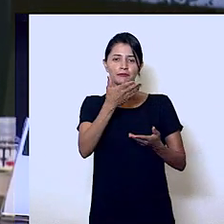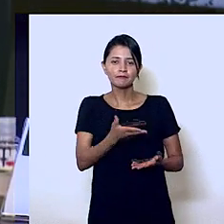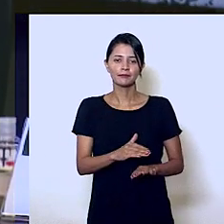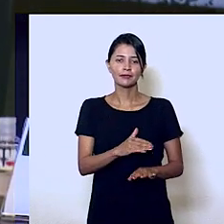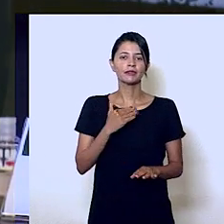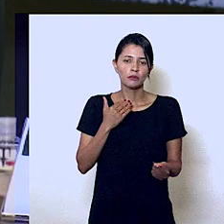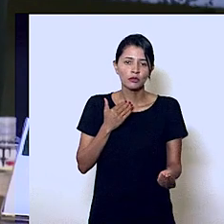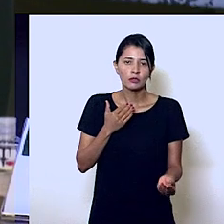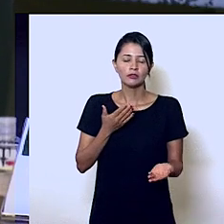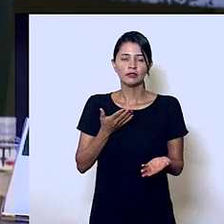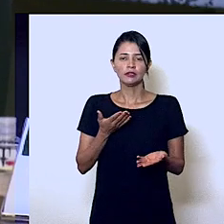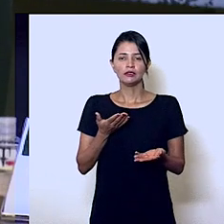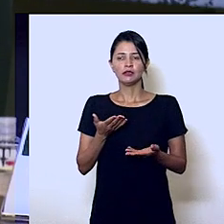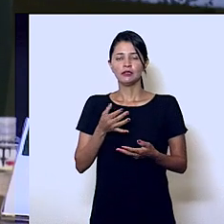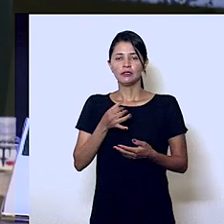aqui, fazer